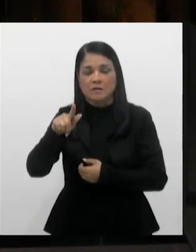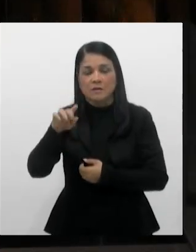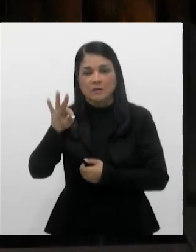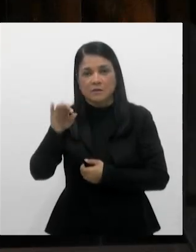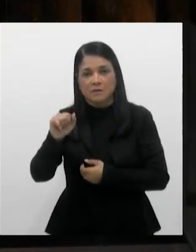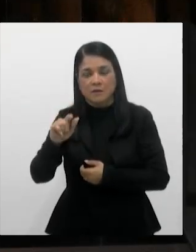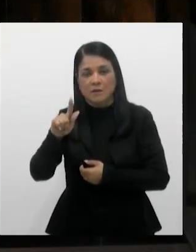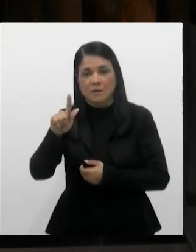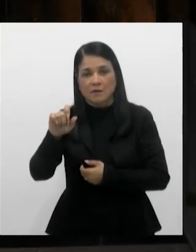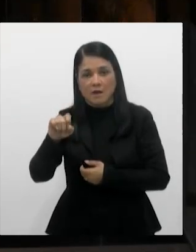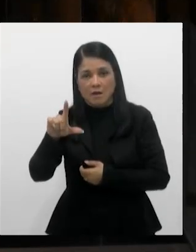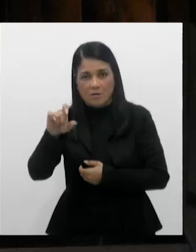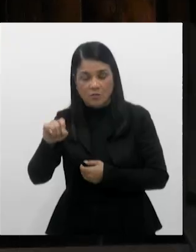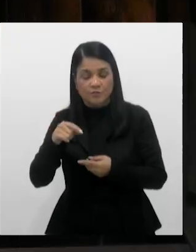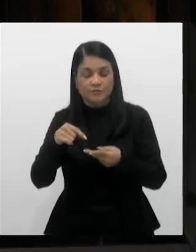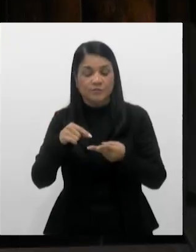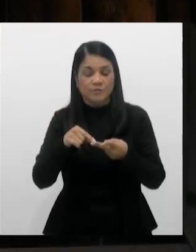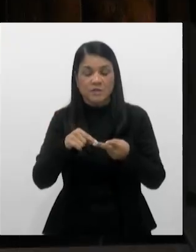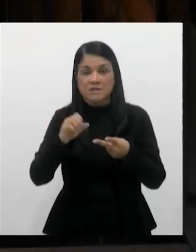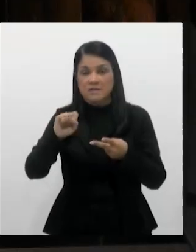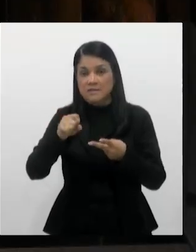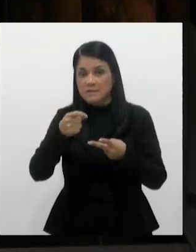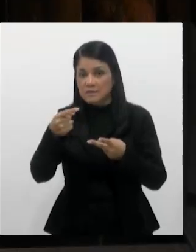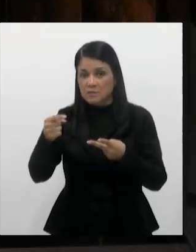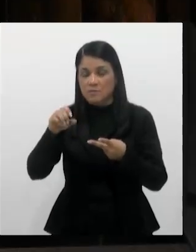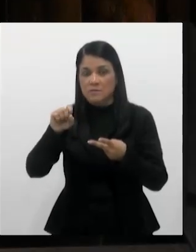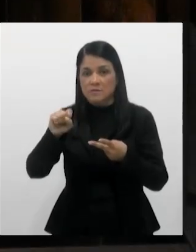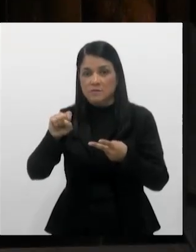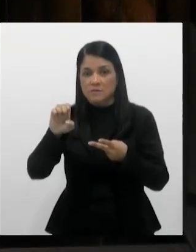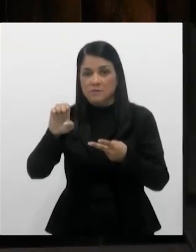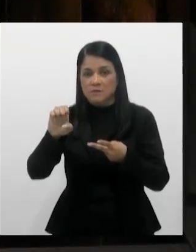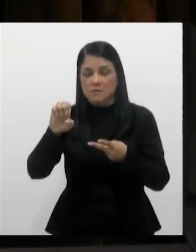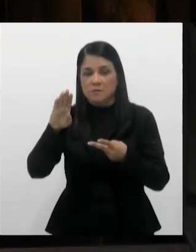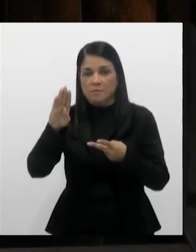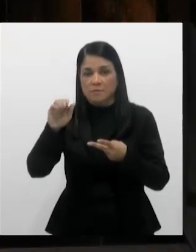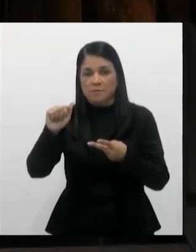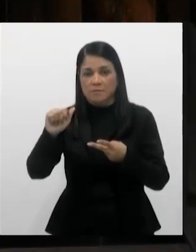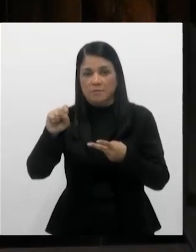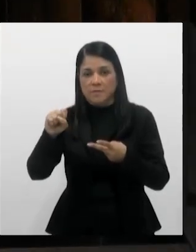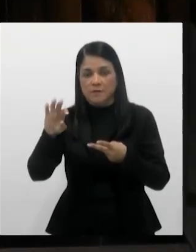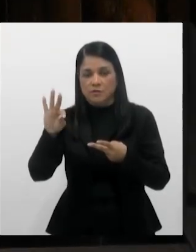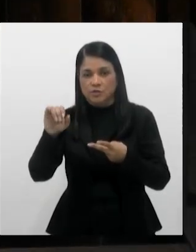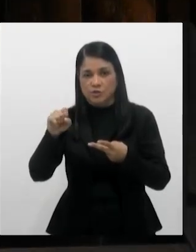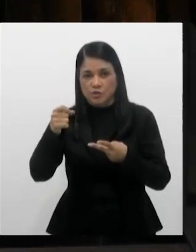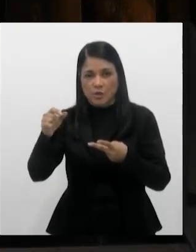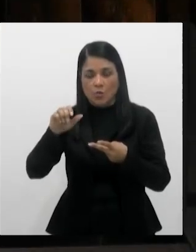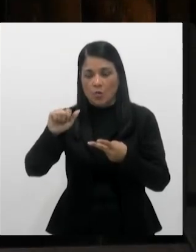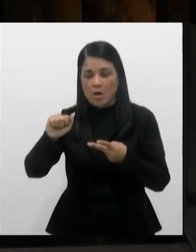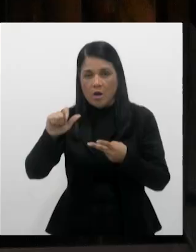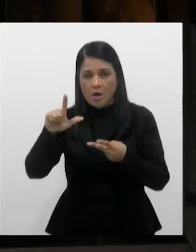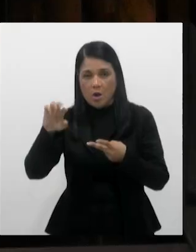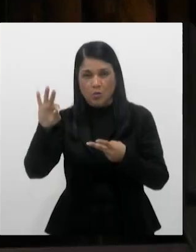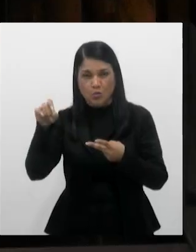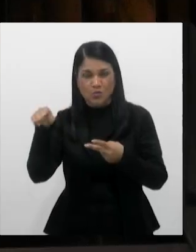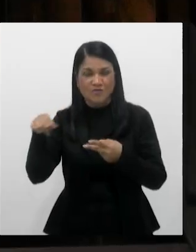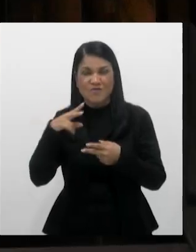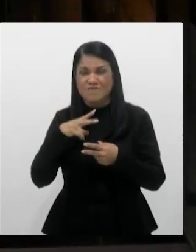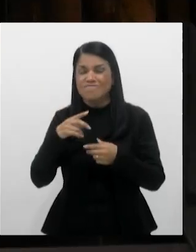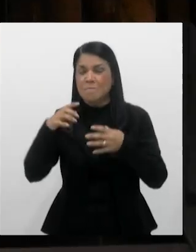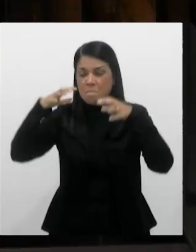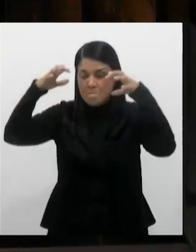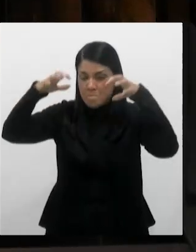do Alto, que foram fortemente atingidos aí na madrugada da última segunda para